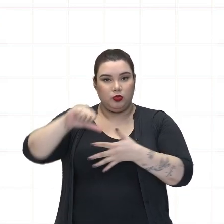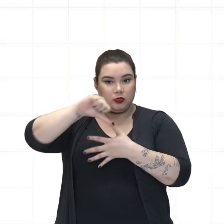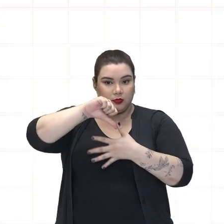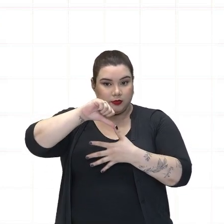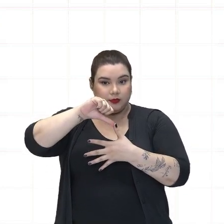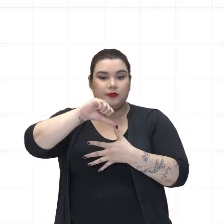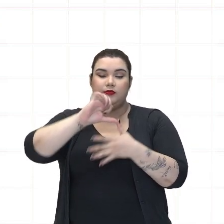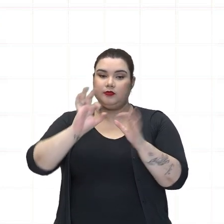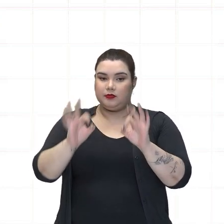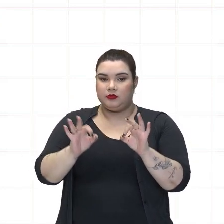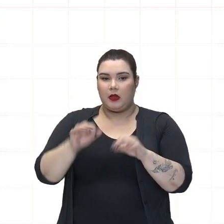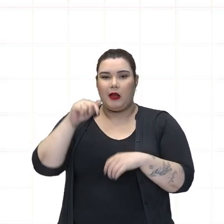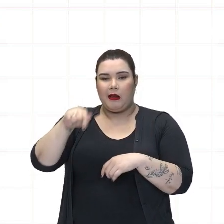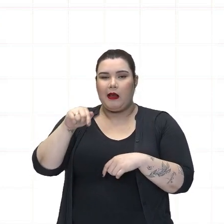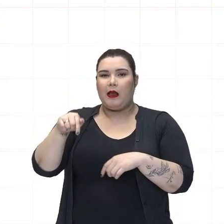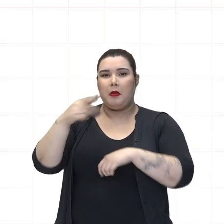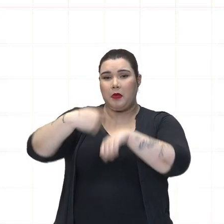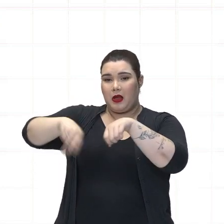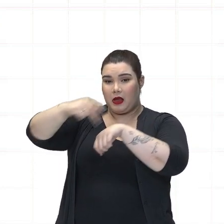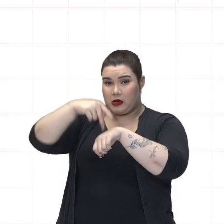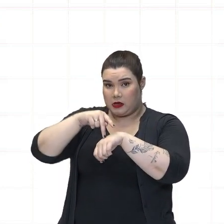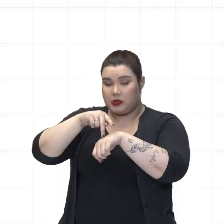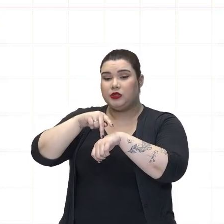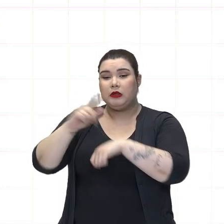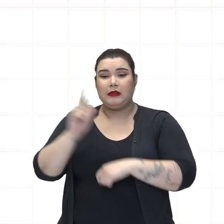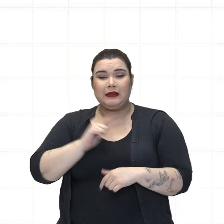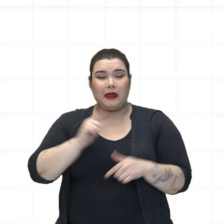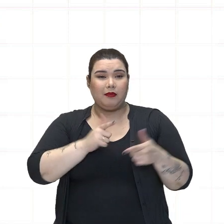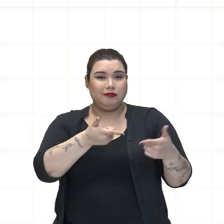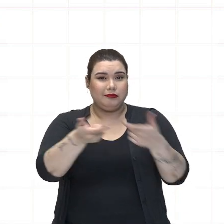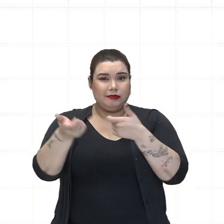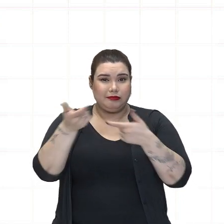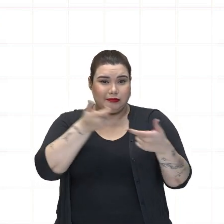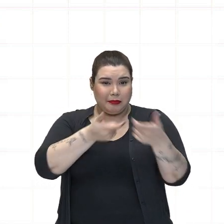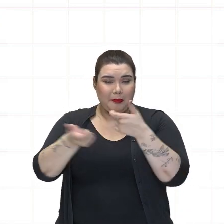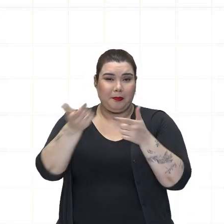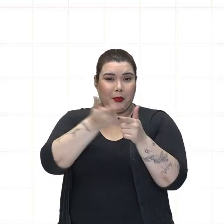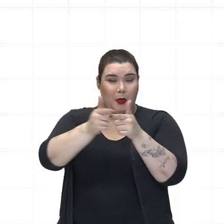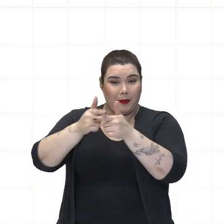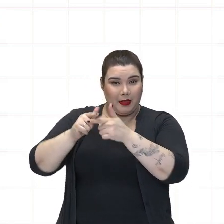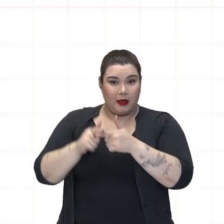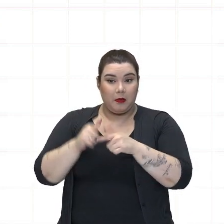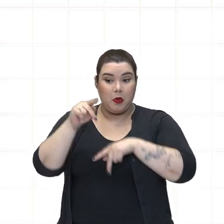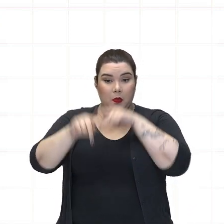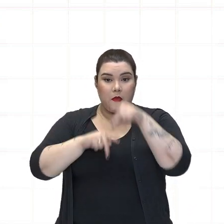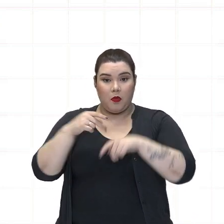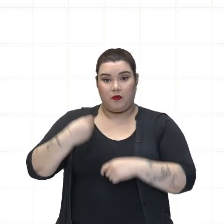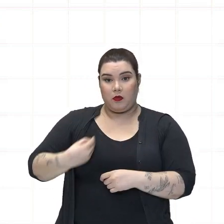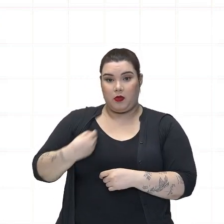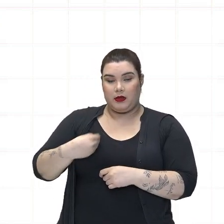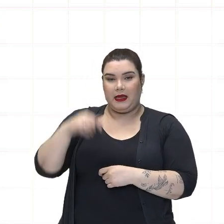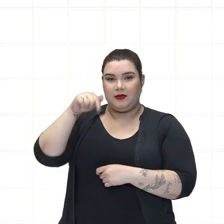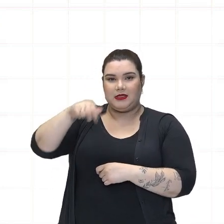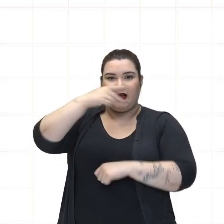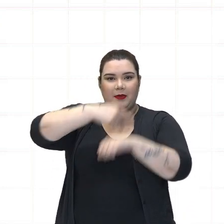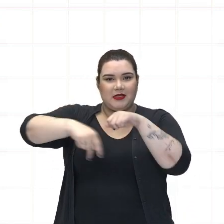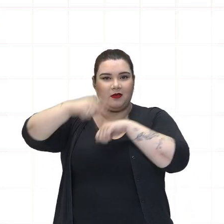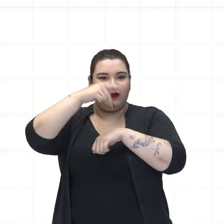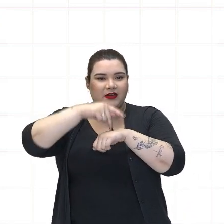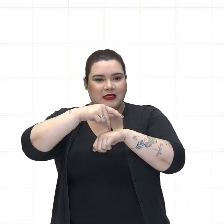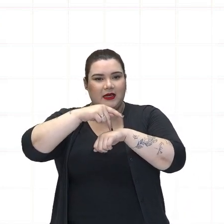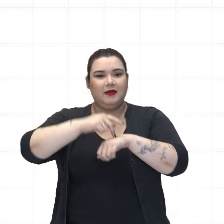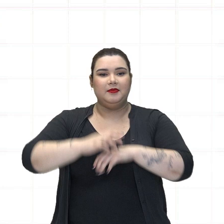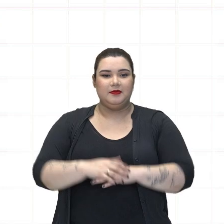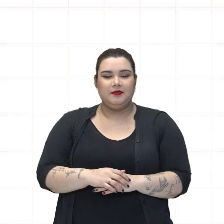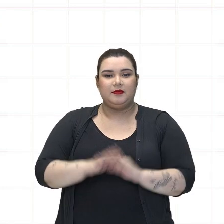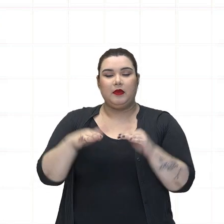alguns conflitos por lá, porque as pessoas, o povo que vive na Guiana Francesa, apesar de não querer a sua independência,